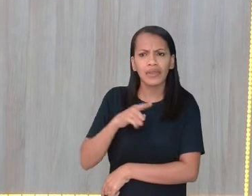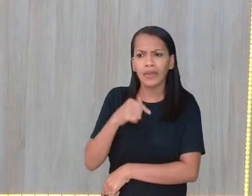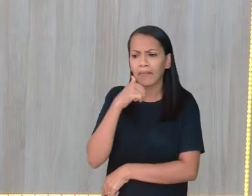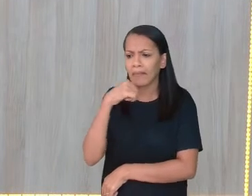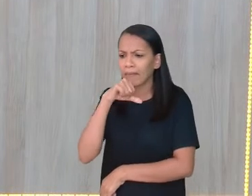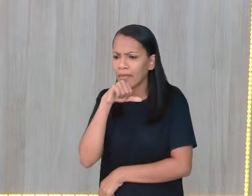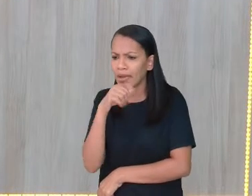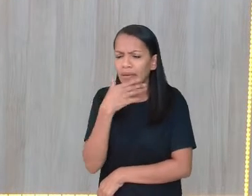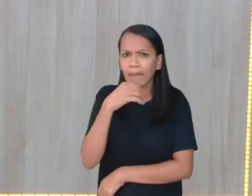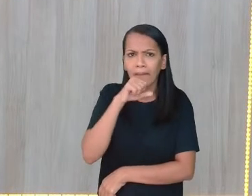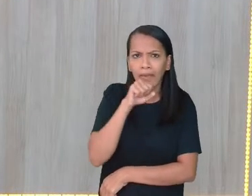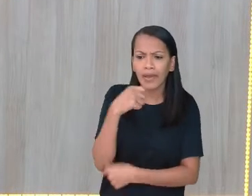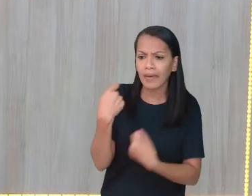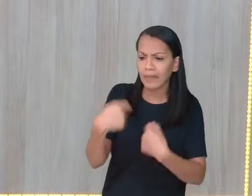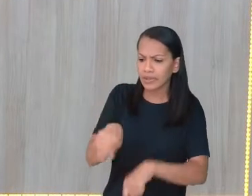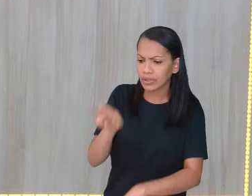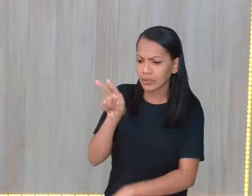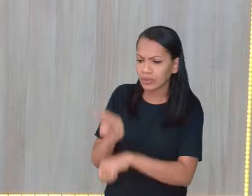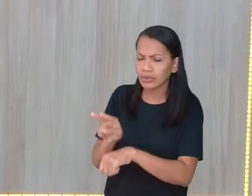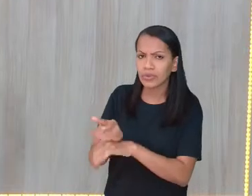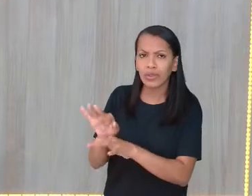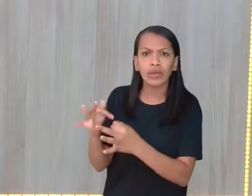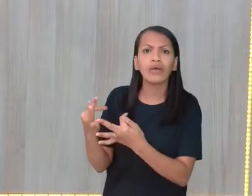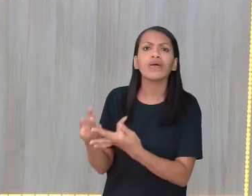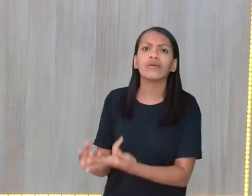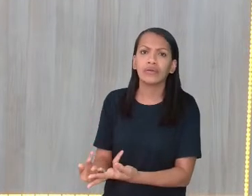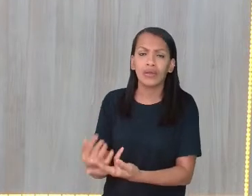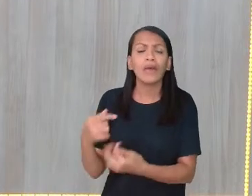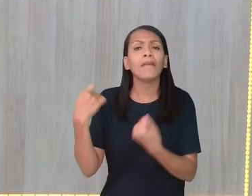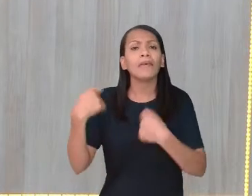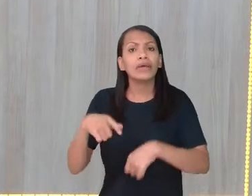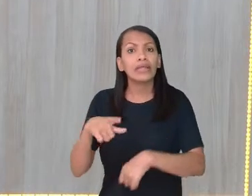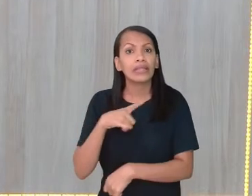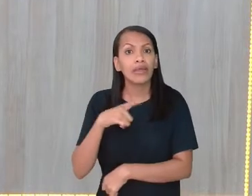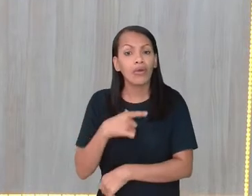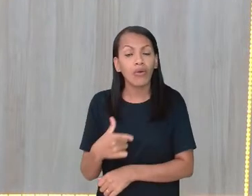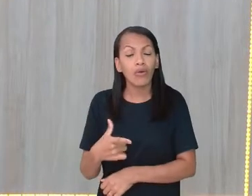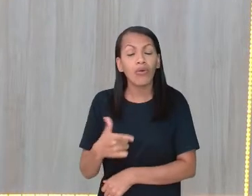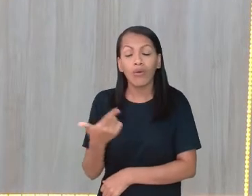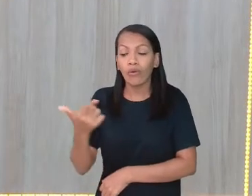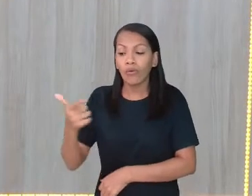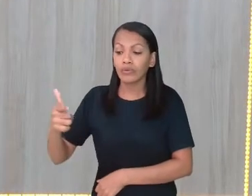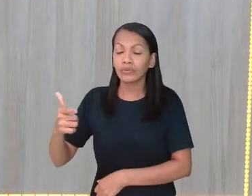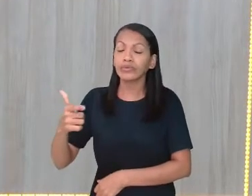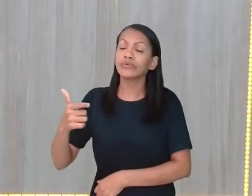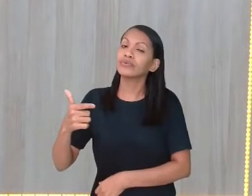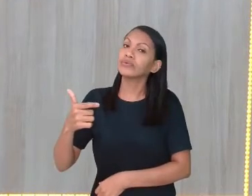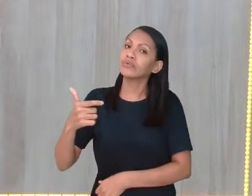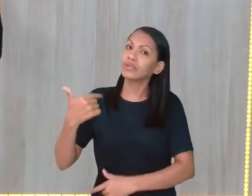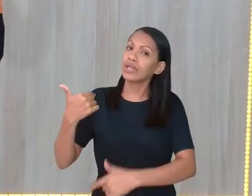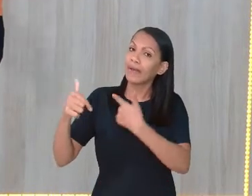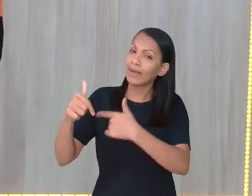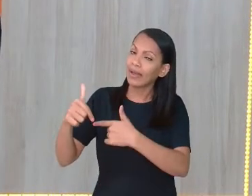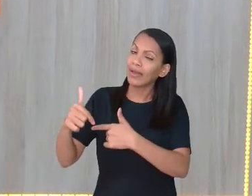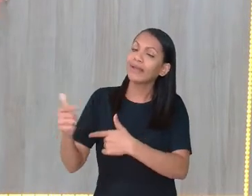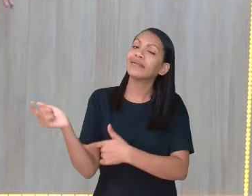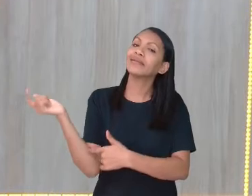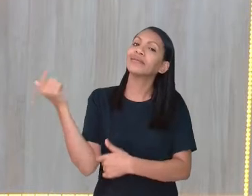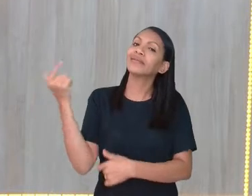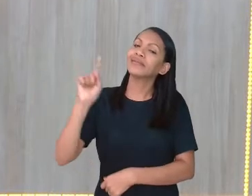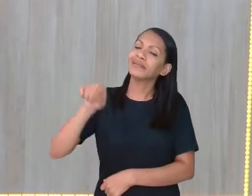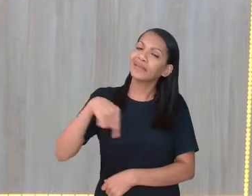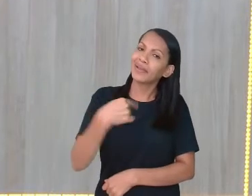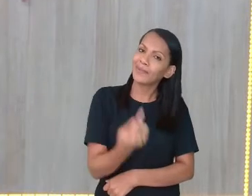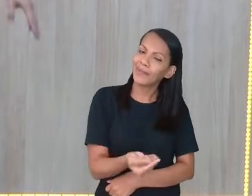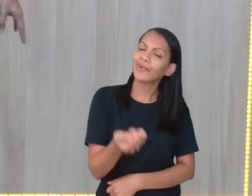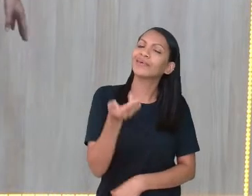mãe, pai, tem que cuidar da família, tem que ter um outro emprego e, em outro momento, treinar. E aí, quando chega lá na Olimpíada,